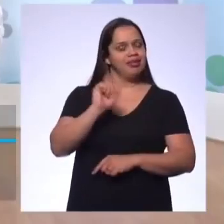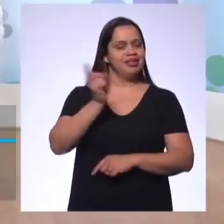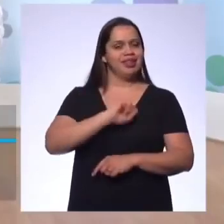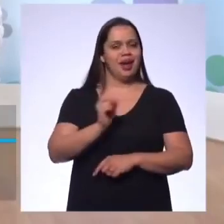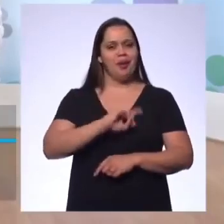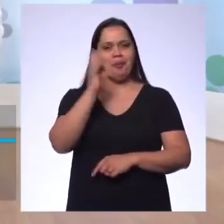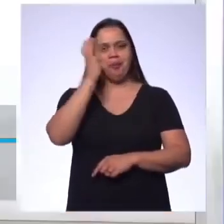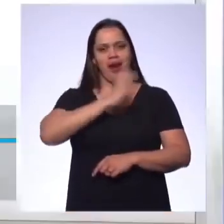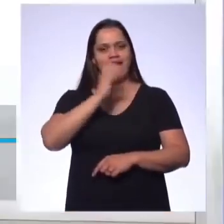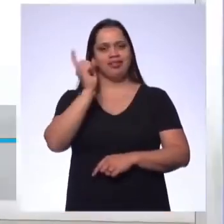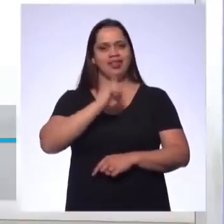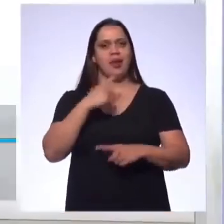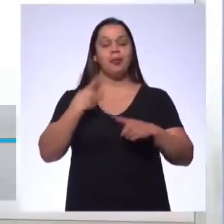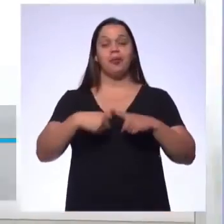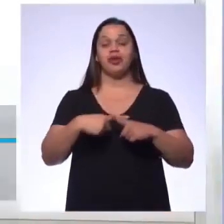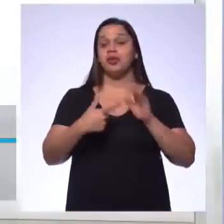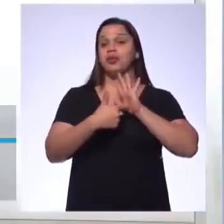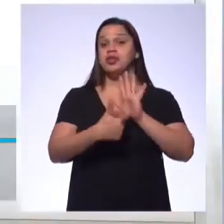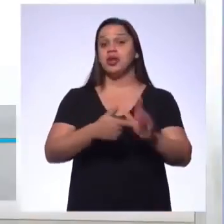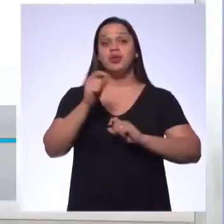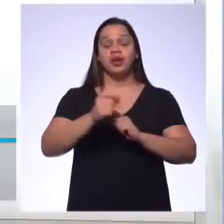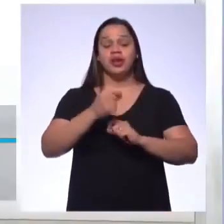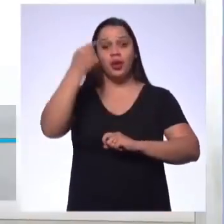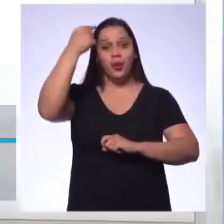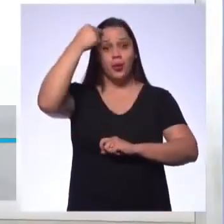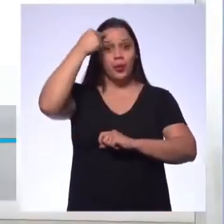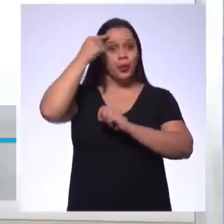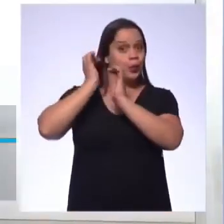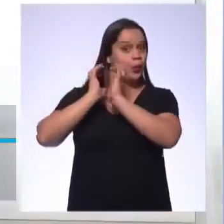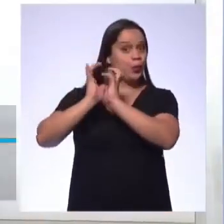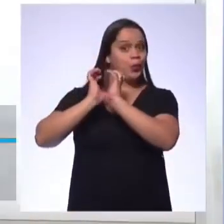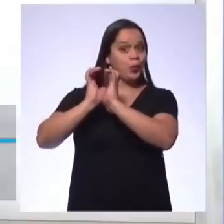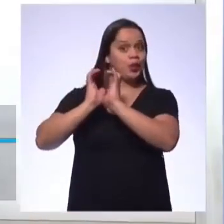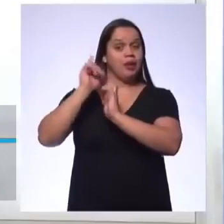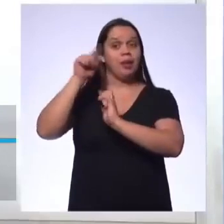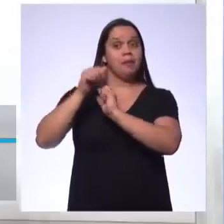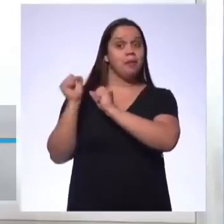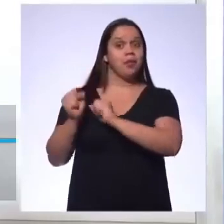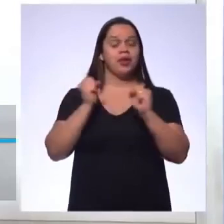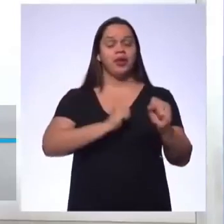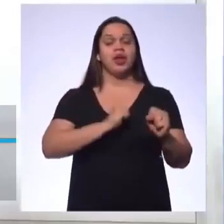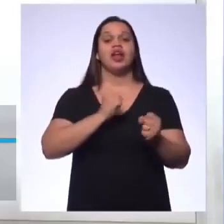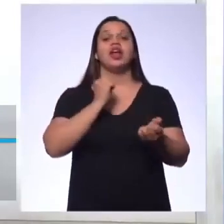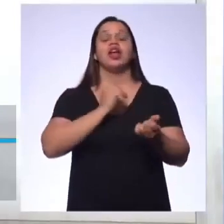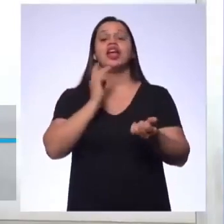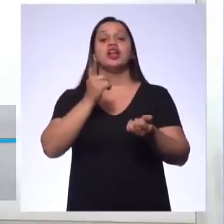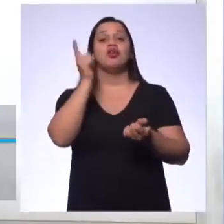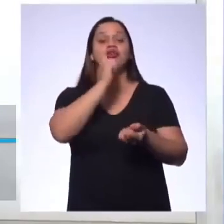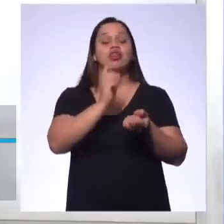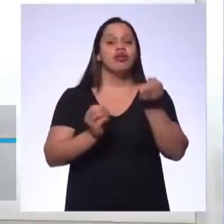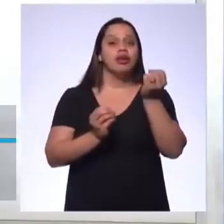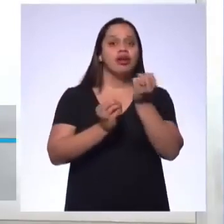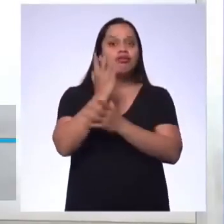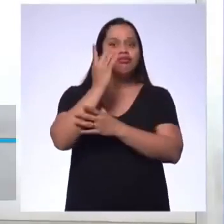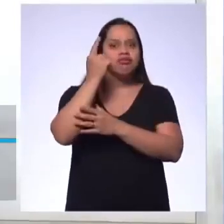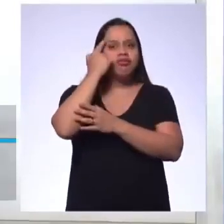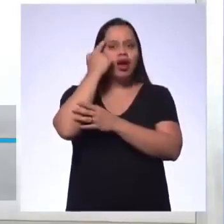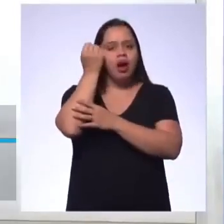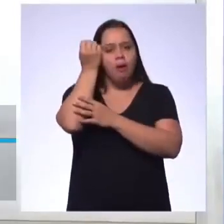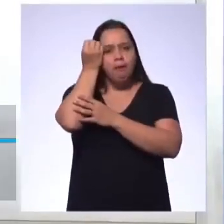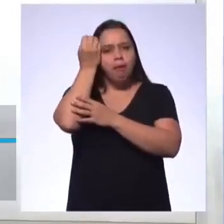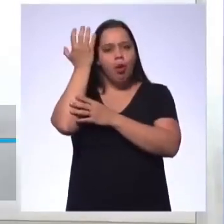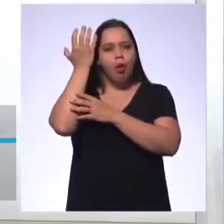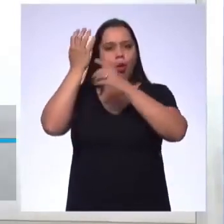mostrando como o cérebro é poderoso. Porque ele consegue criar imagens mentais, ele consegue